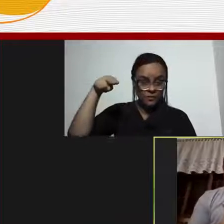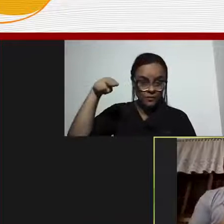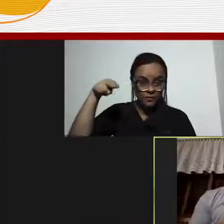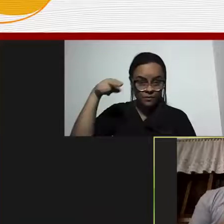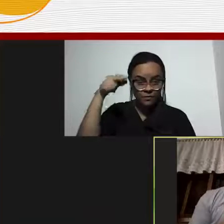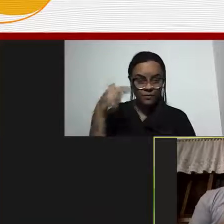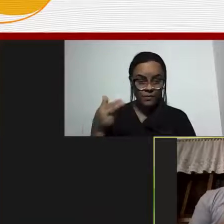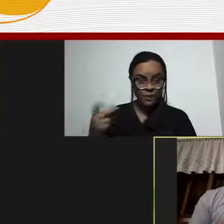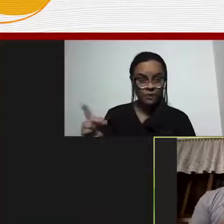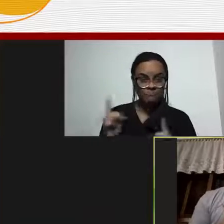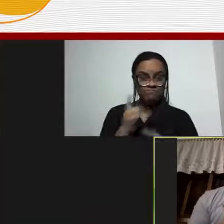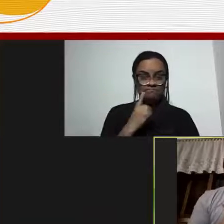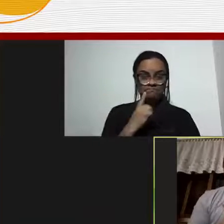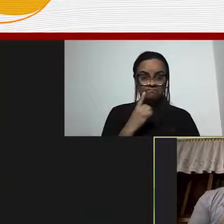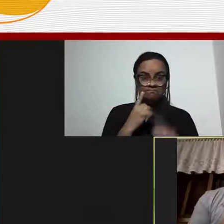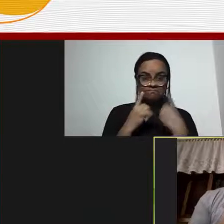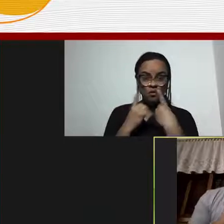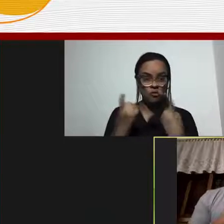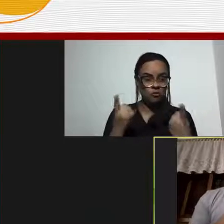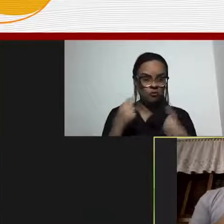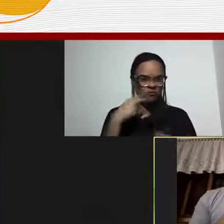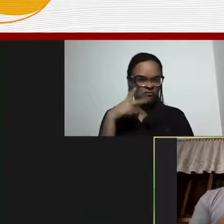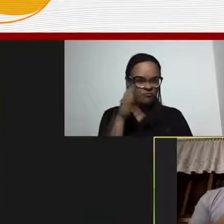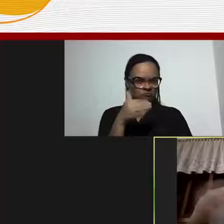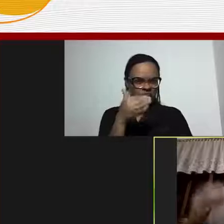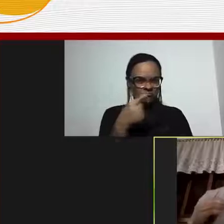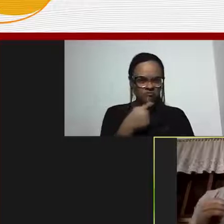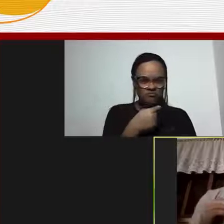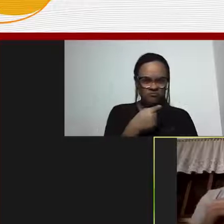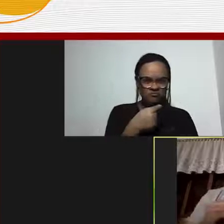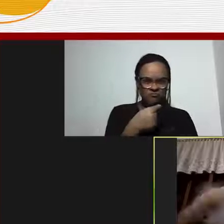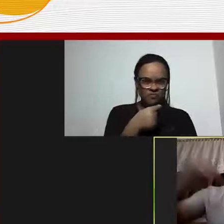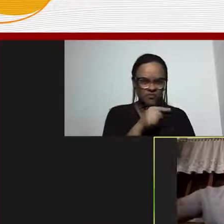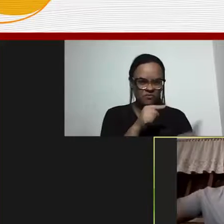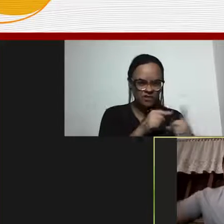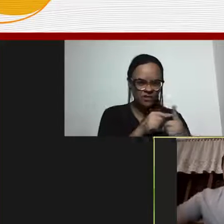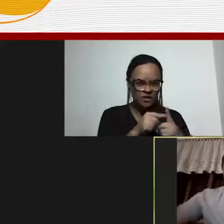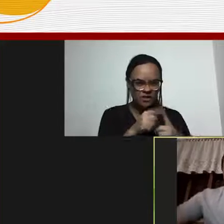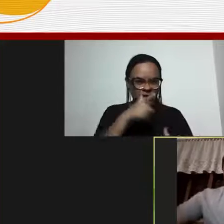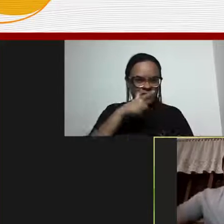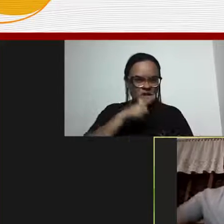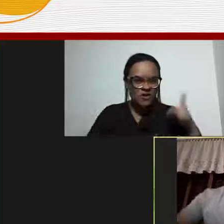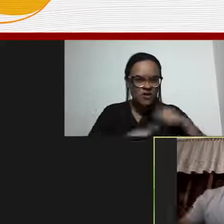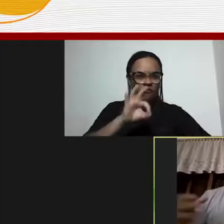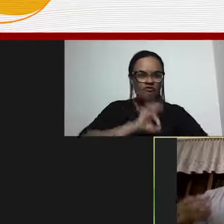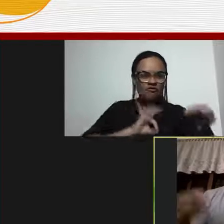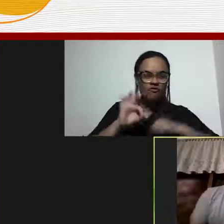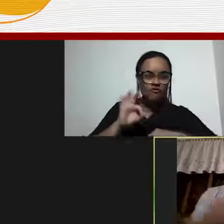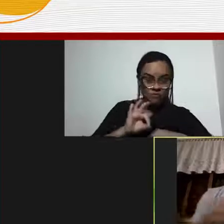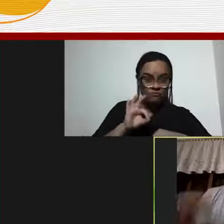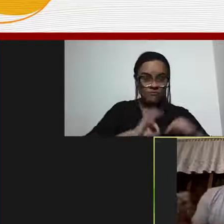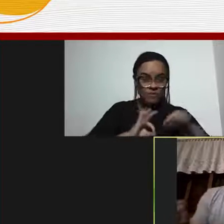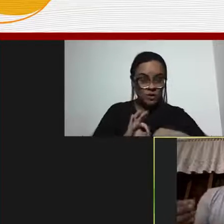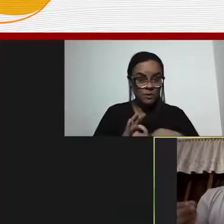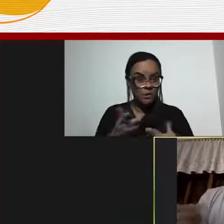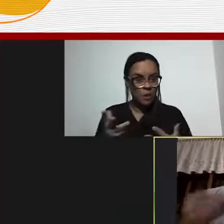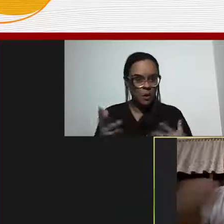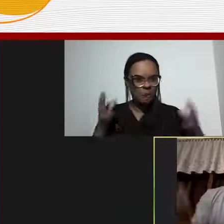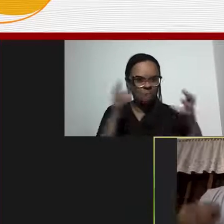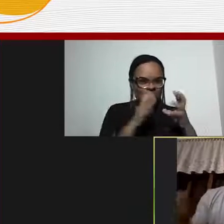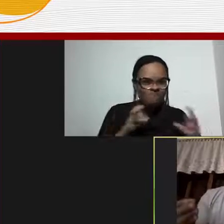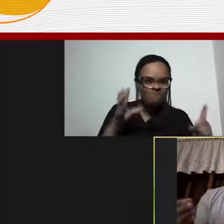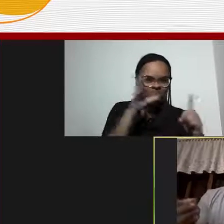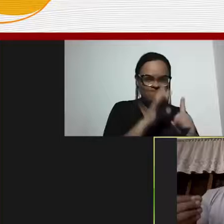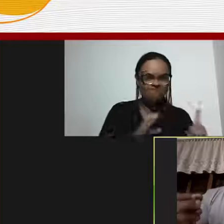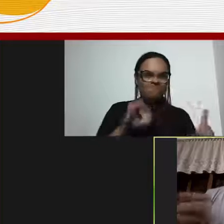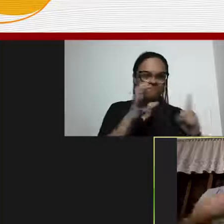já chegava para mim e falava: Clodoaldo, e aí, vamos ganhar a medalha de ouro? Né? Que a pressão e a cobrança é